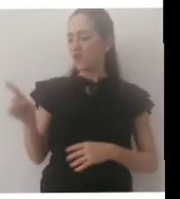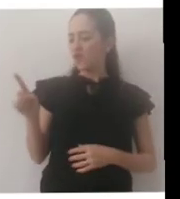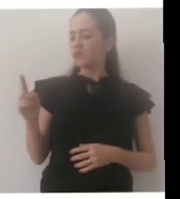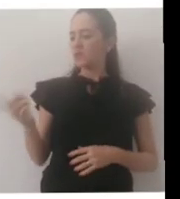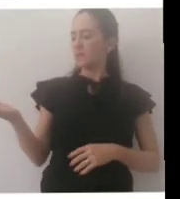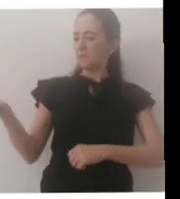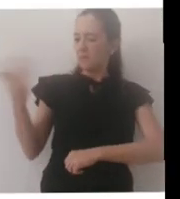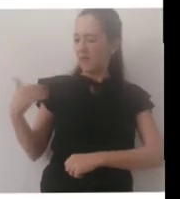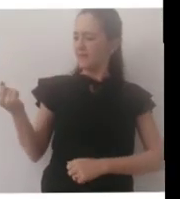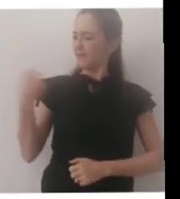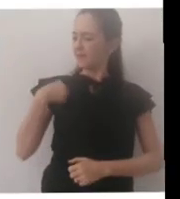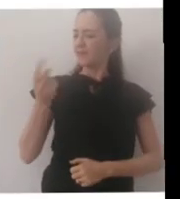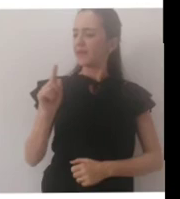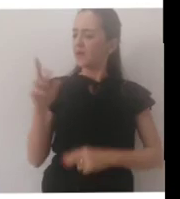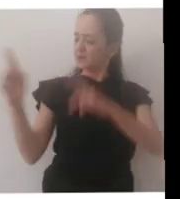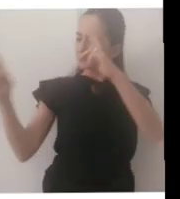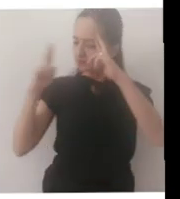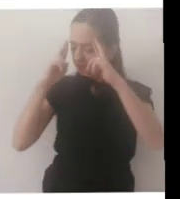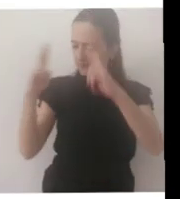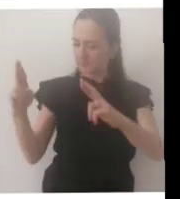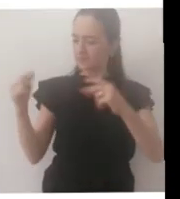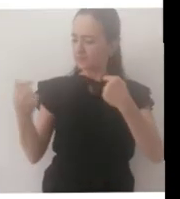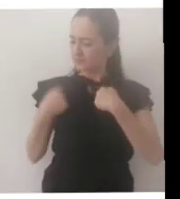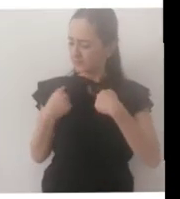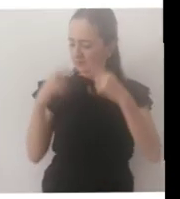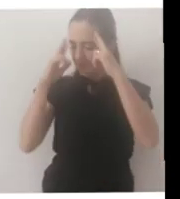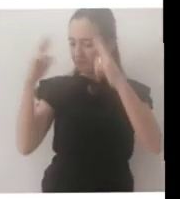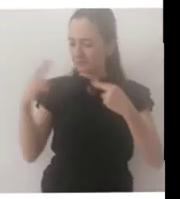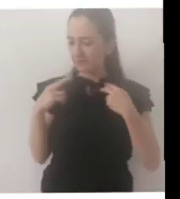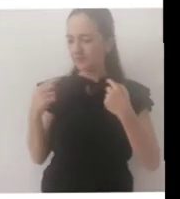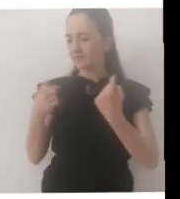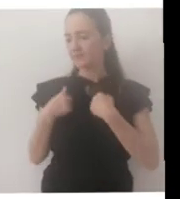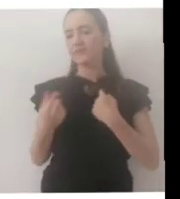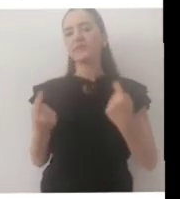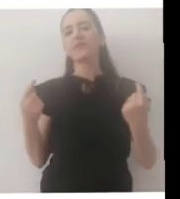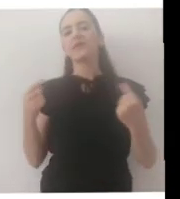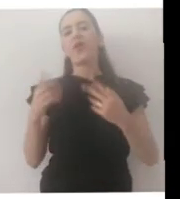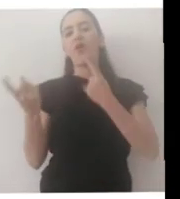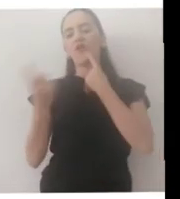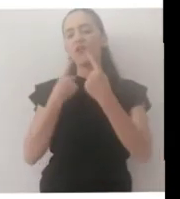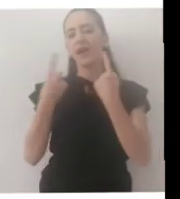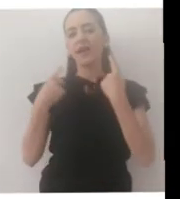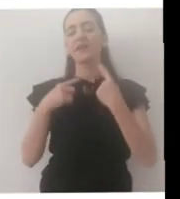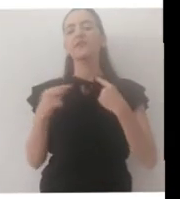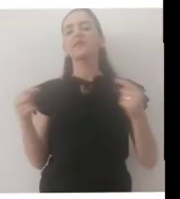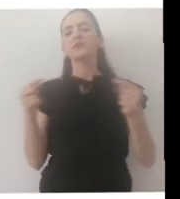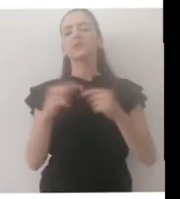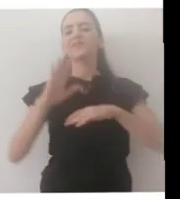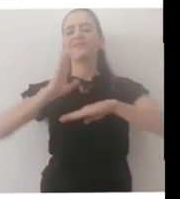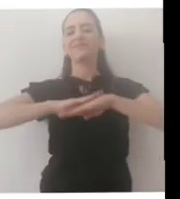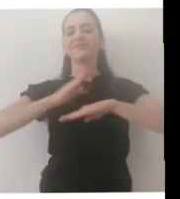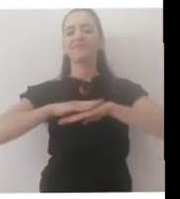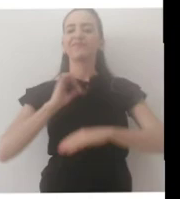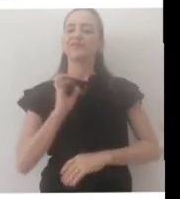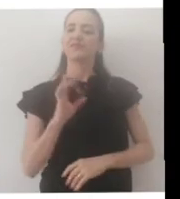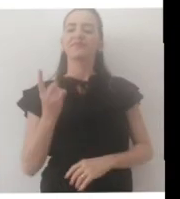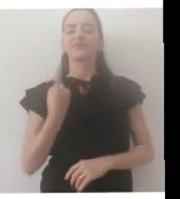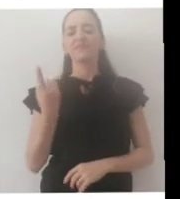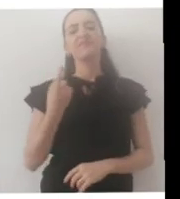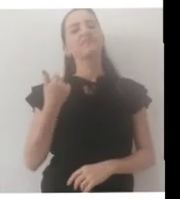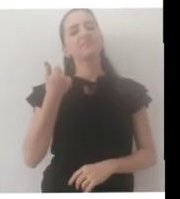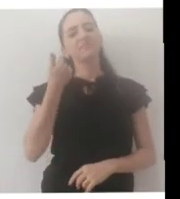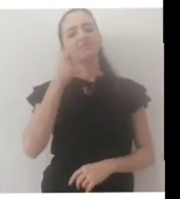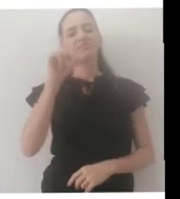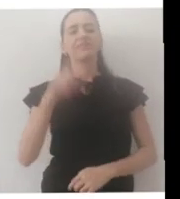outra dizer para ele assim, não me embata que eu não sou saco de pancada, me respeite, botar a criança para dialogar e se impor, ajuda ela a desenvolver